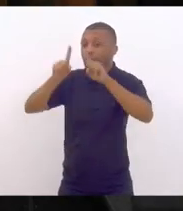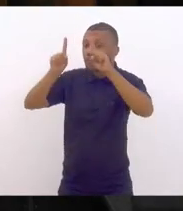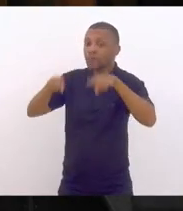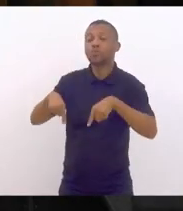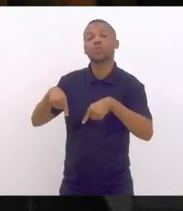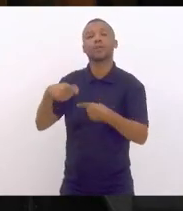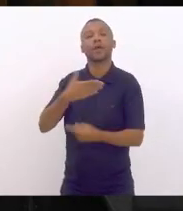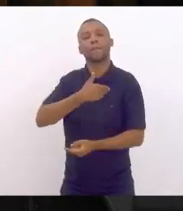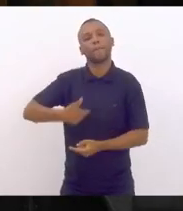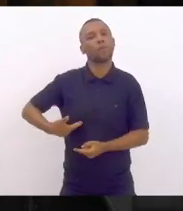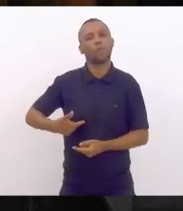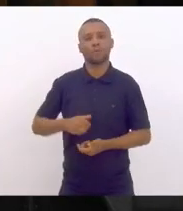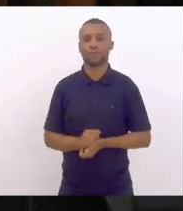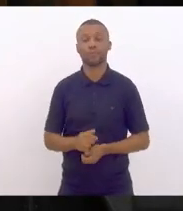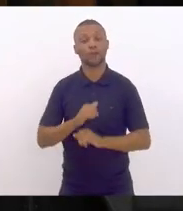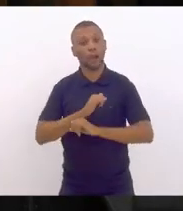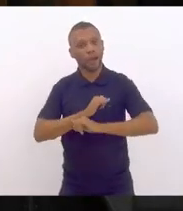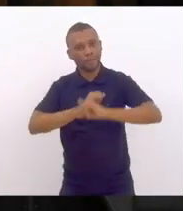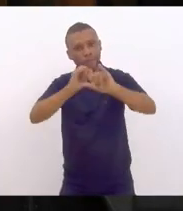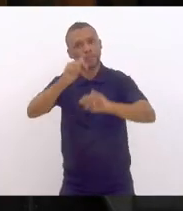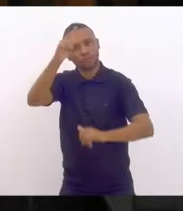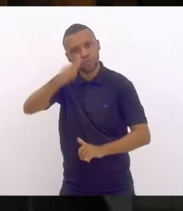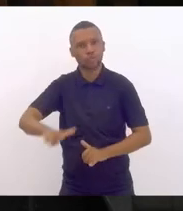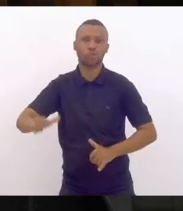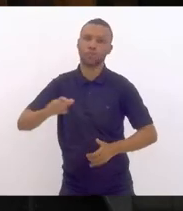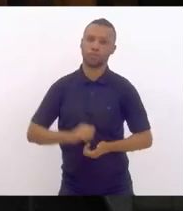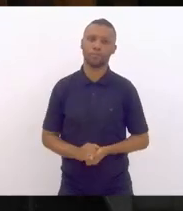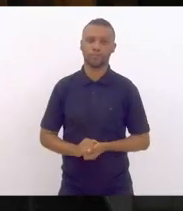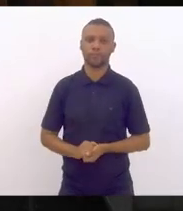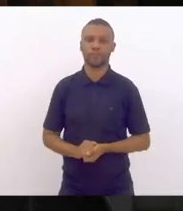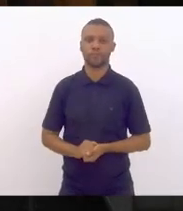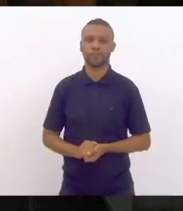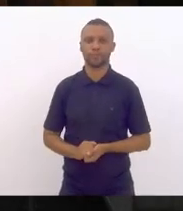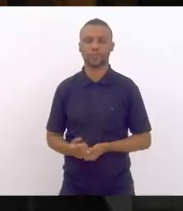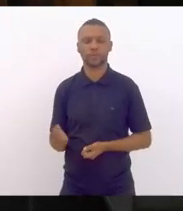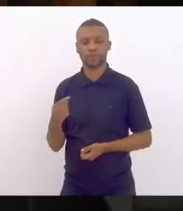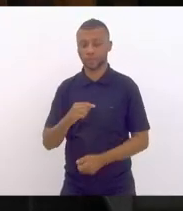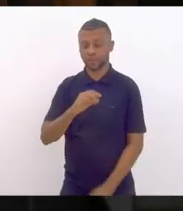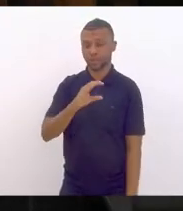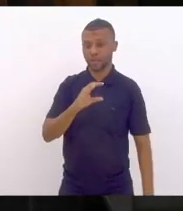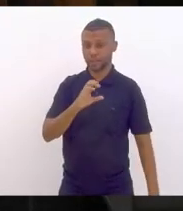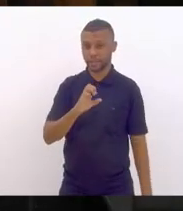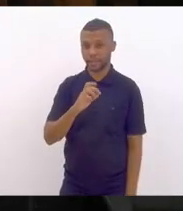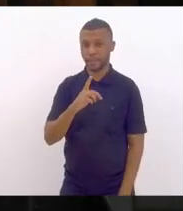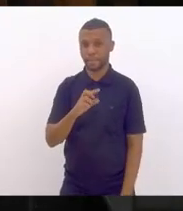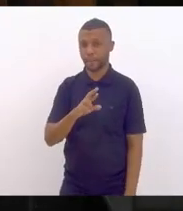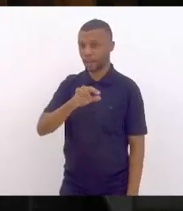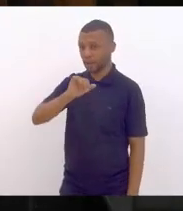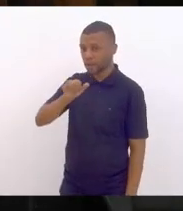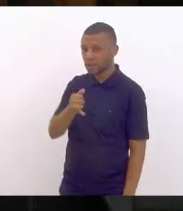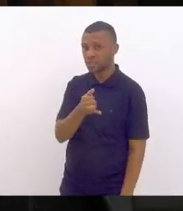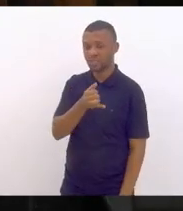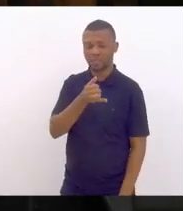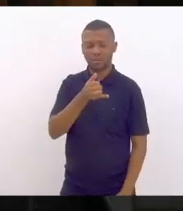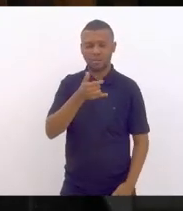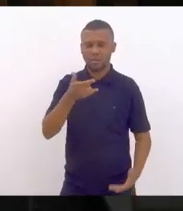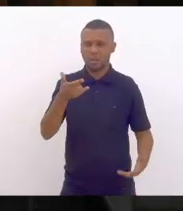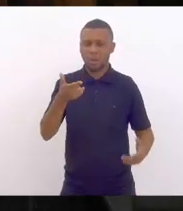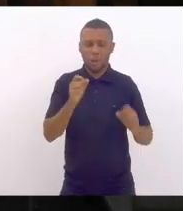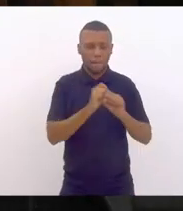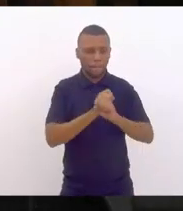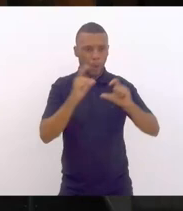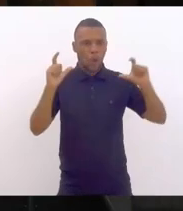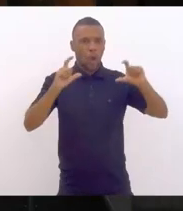digo e repito Deputado valdeck o escândalo da ceperj se deve senhor